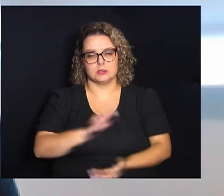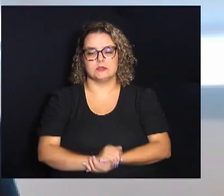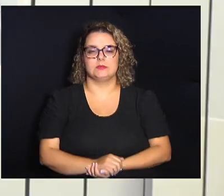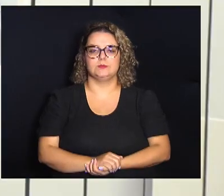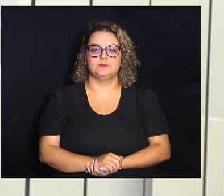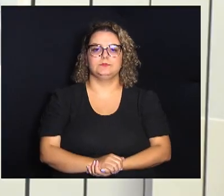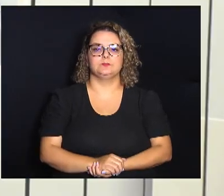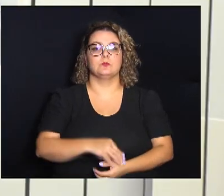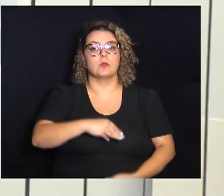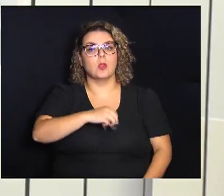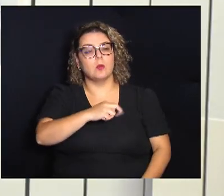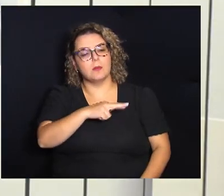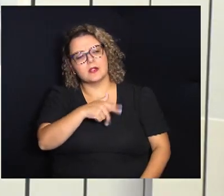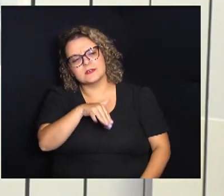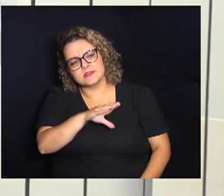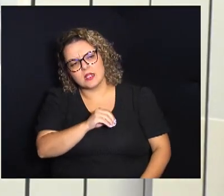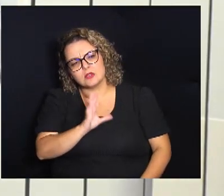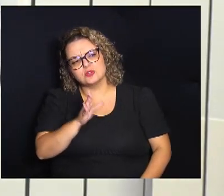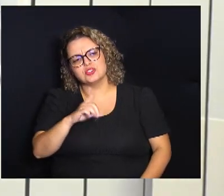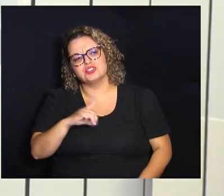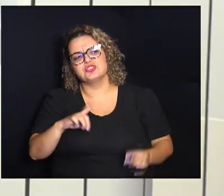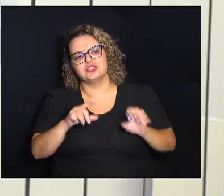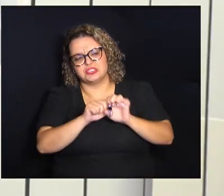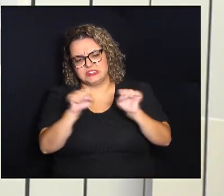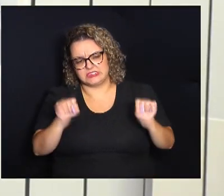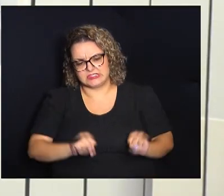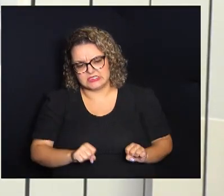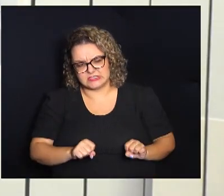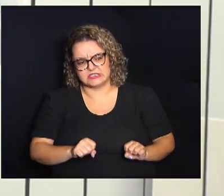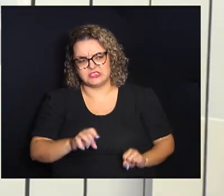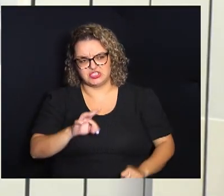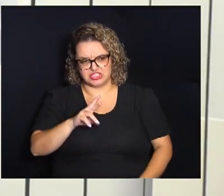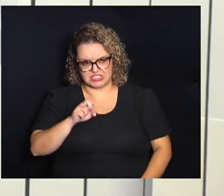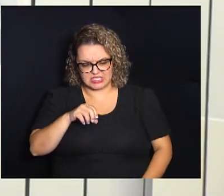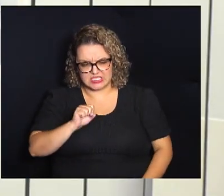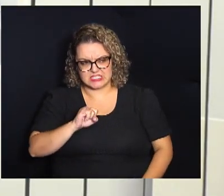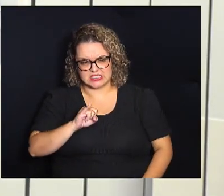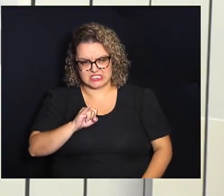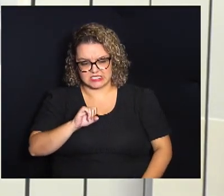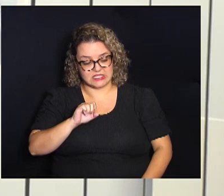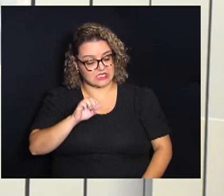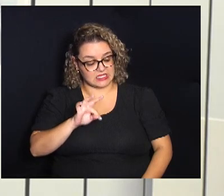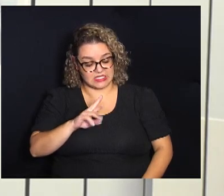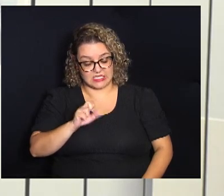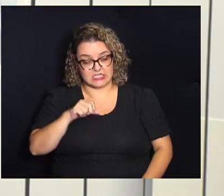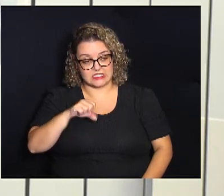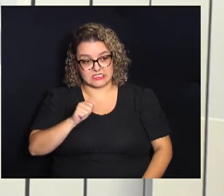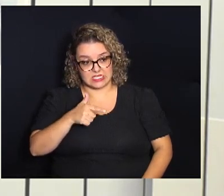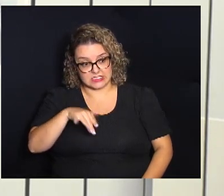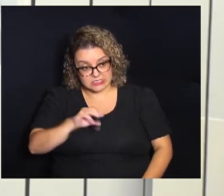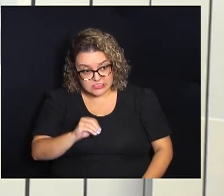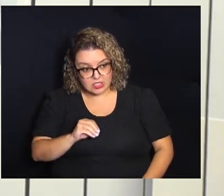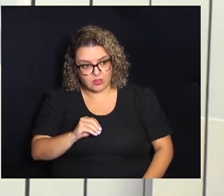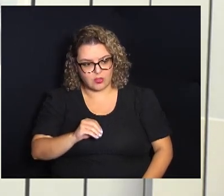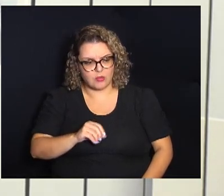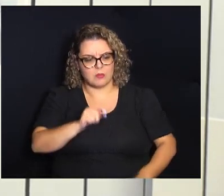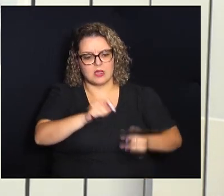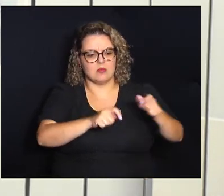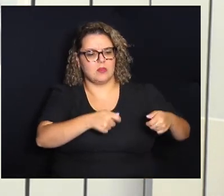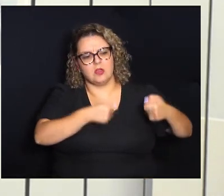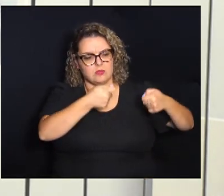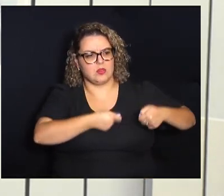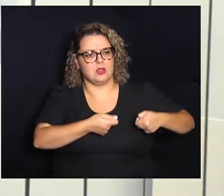Ô Marcelo, já existem sistemas de transação específicos para o setor, para o apostador